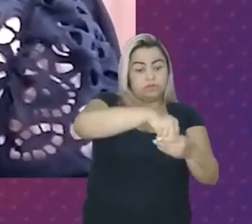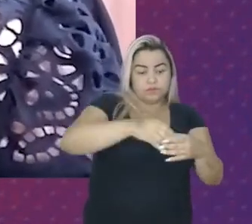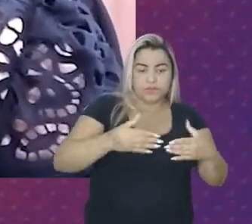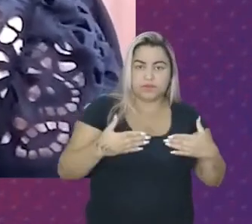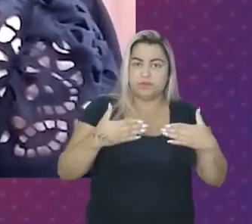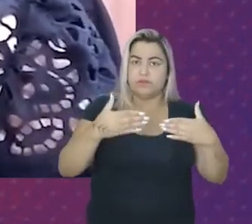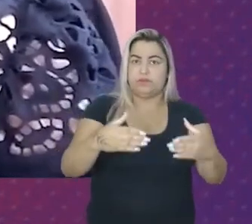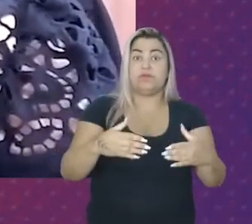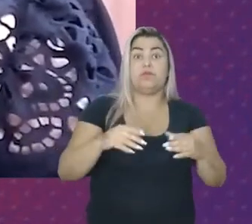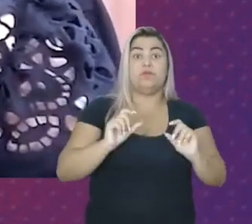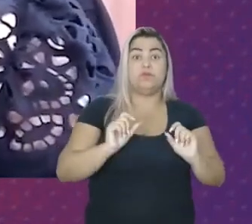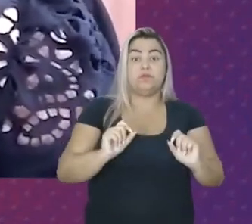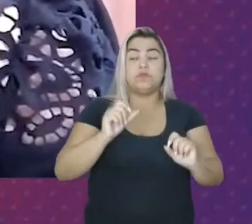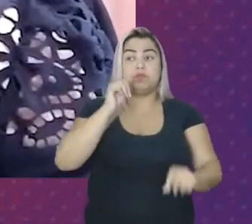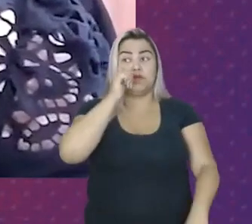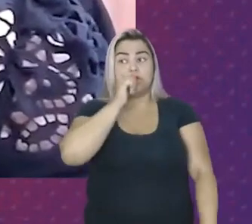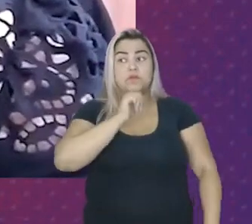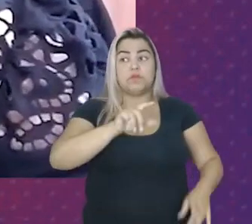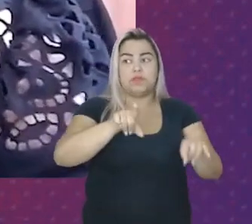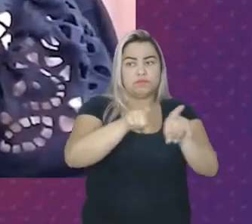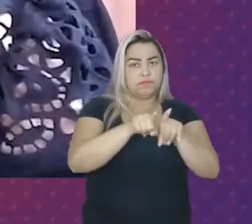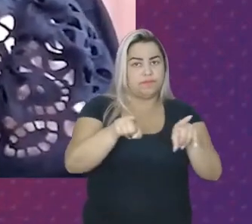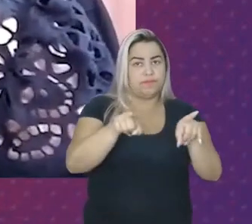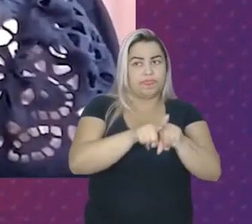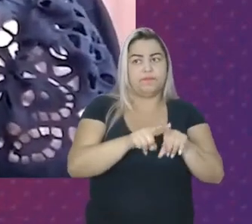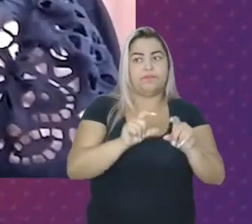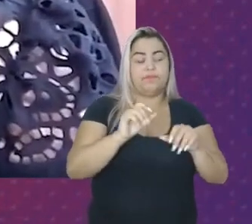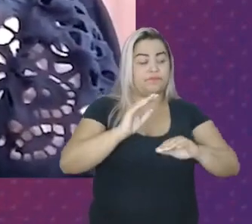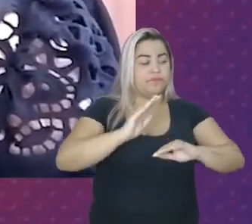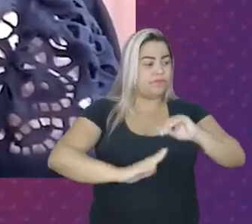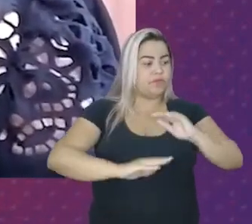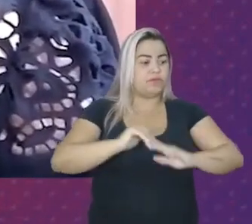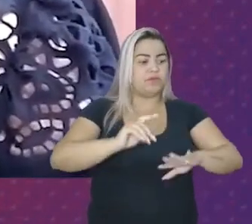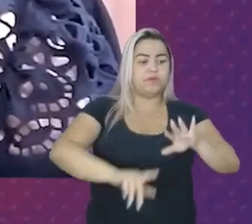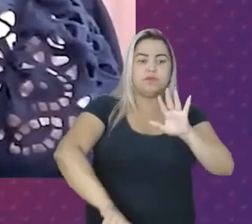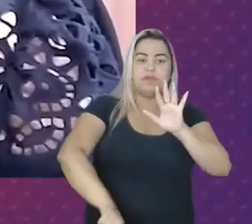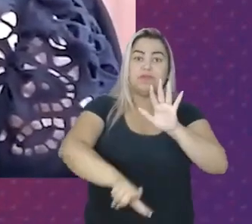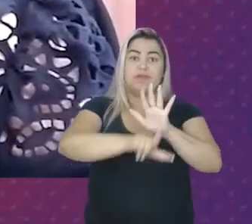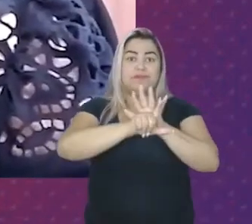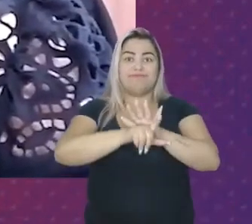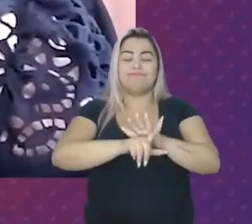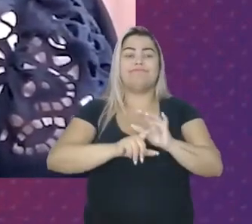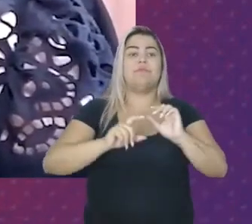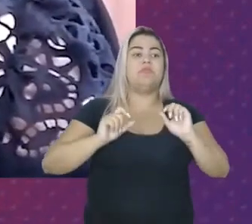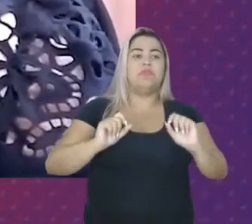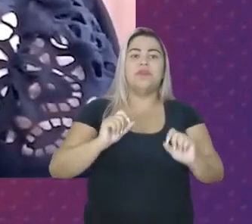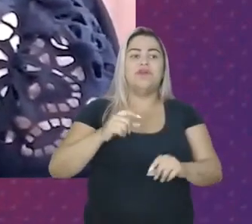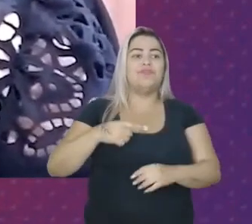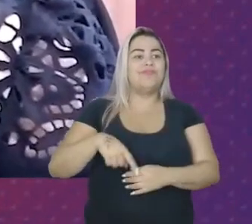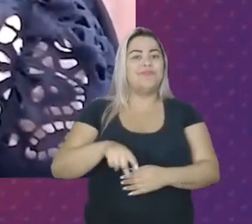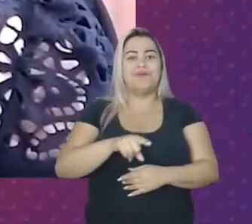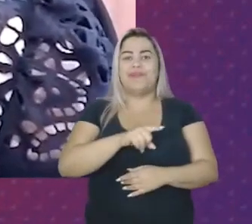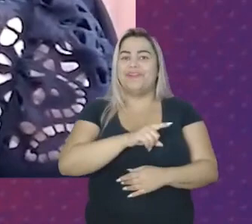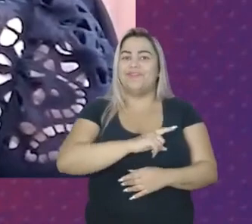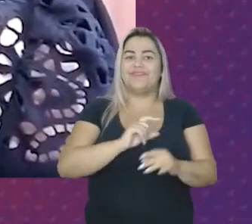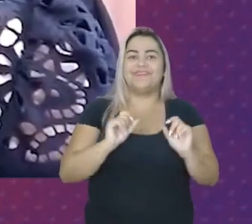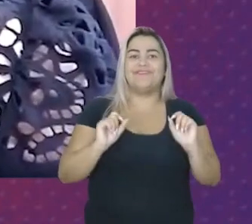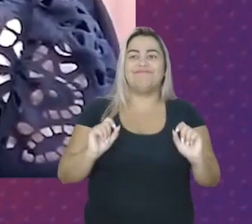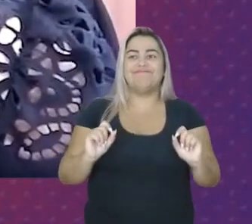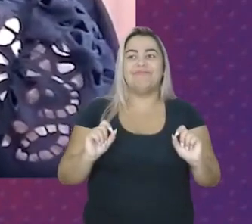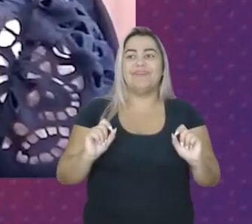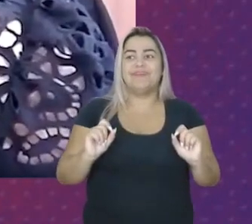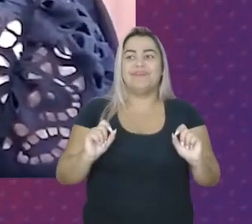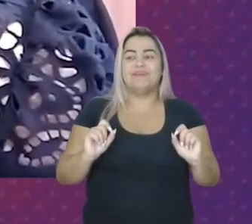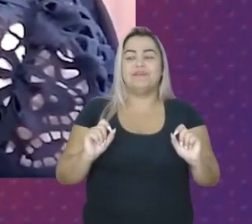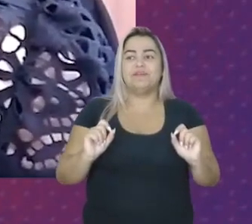quanto do Ministério das Mulheres, para a produção dessa lei. E ela viesse a assegurar também